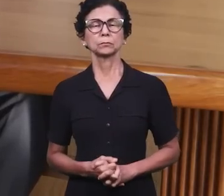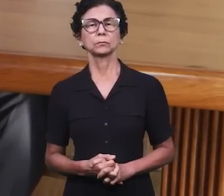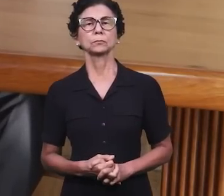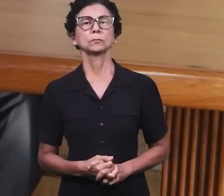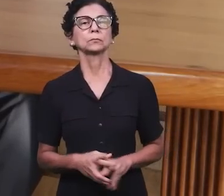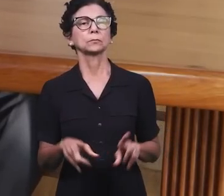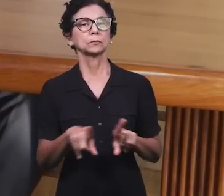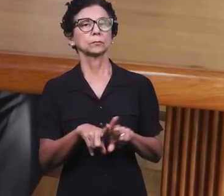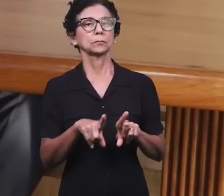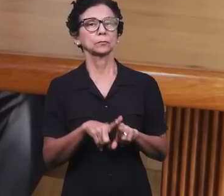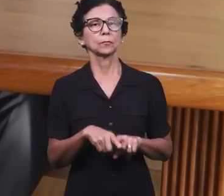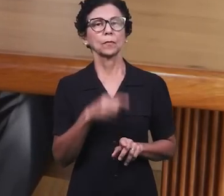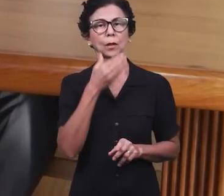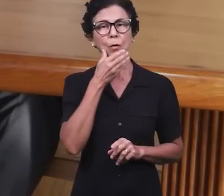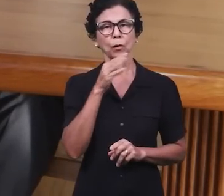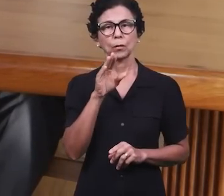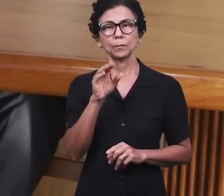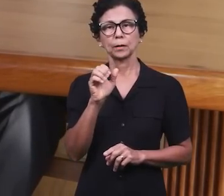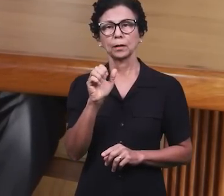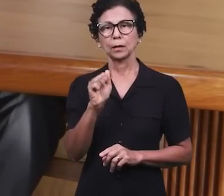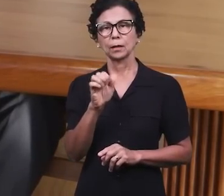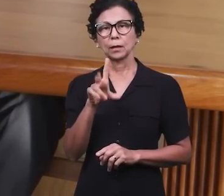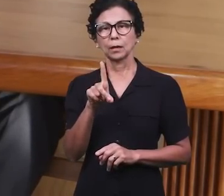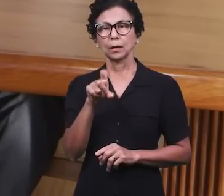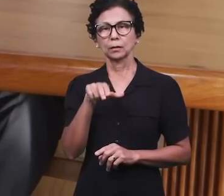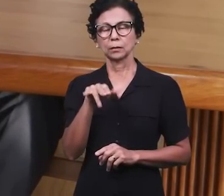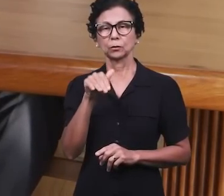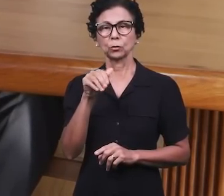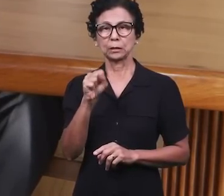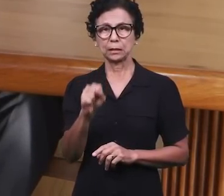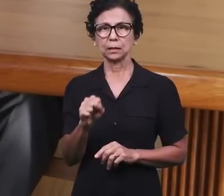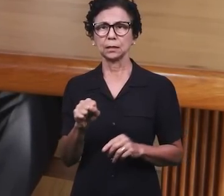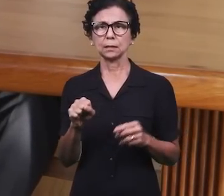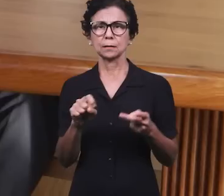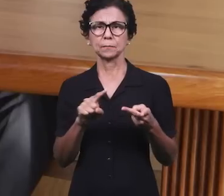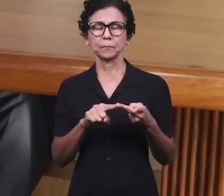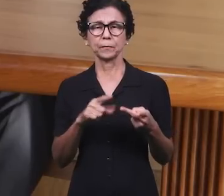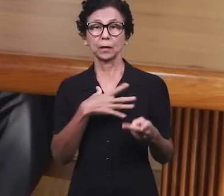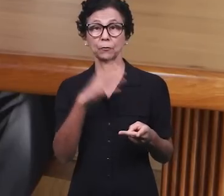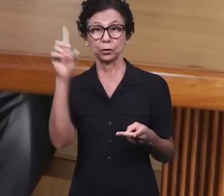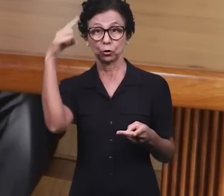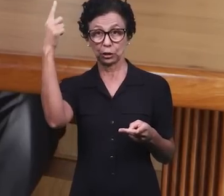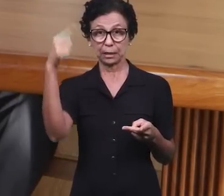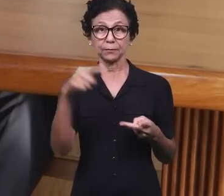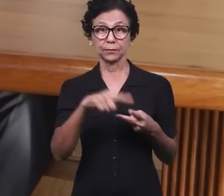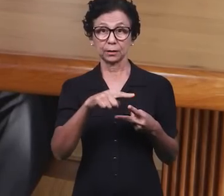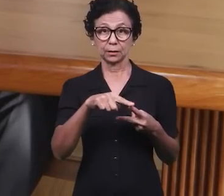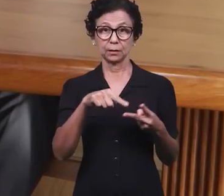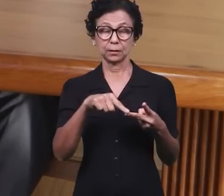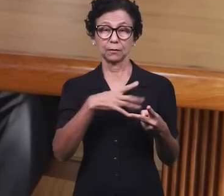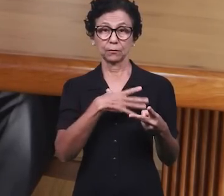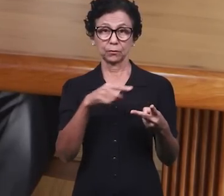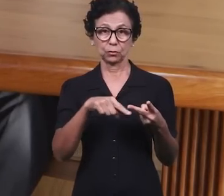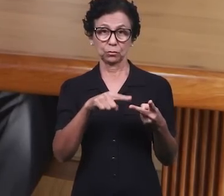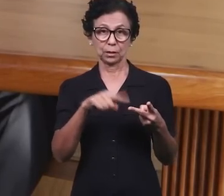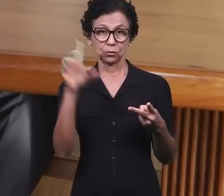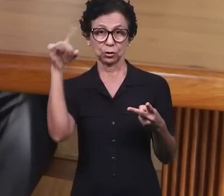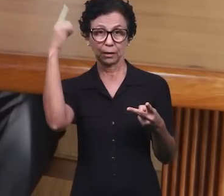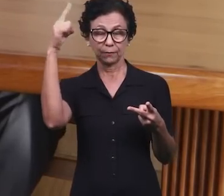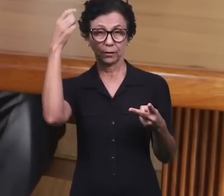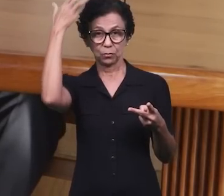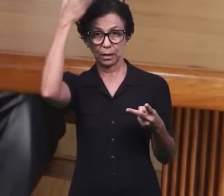assim, Adonias nunca foi contrariado. Você causar ira no filho, não quer dizer que você não pode contrariar não,